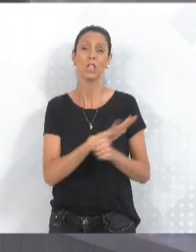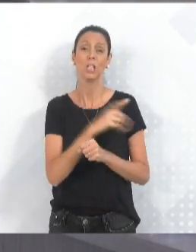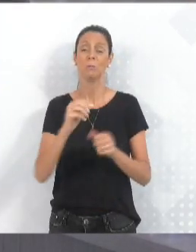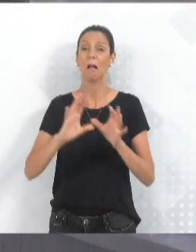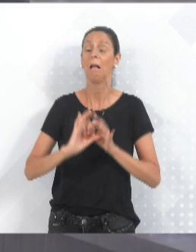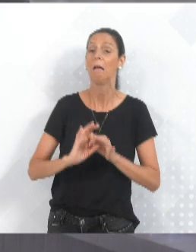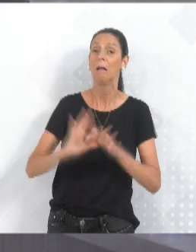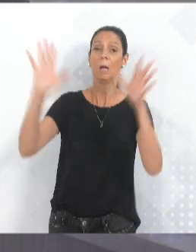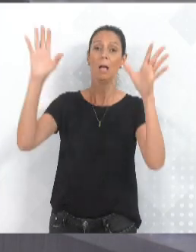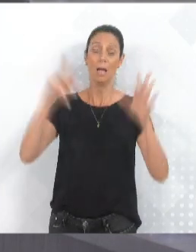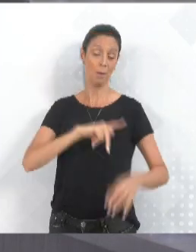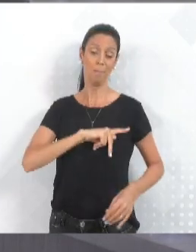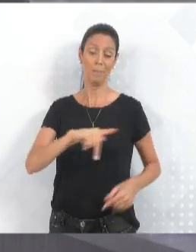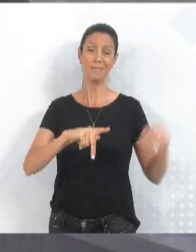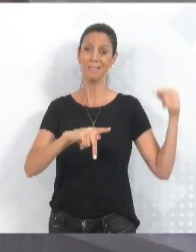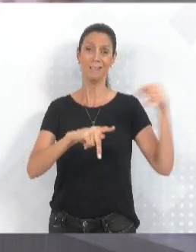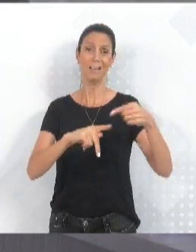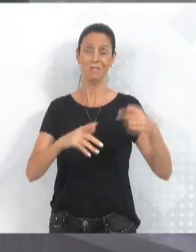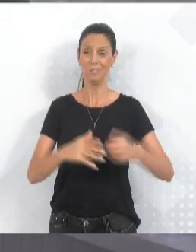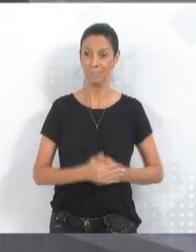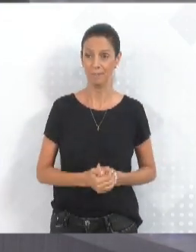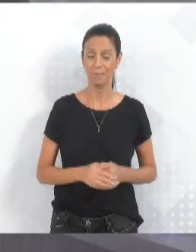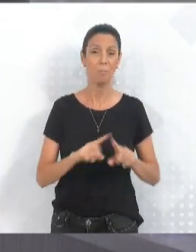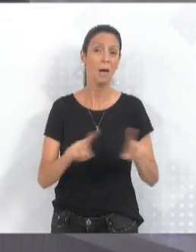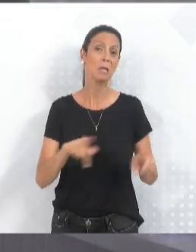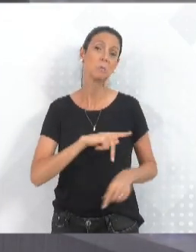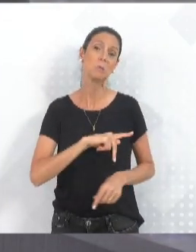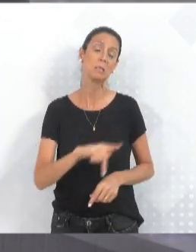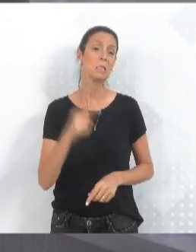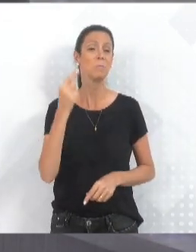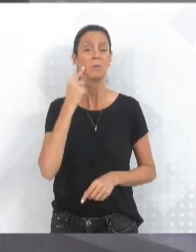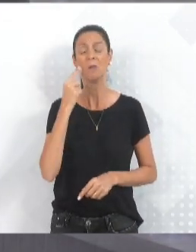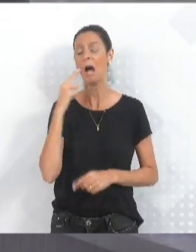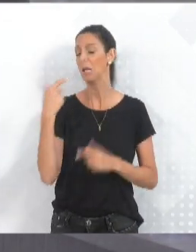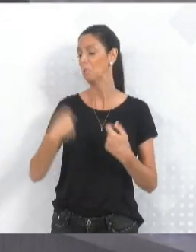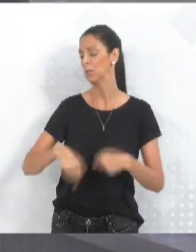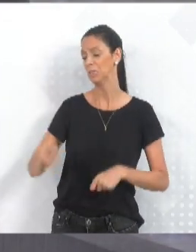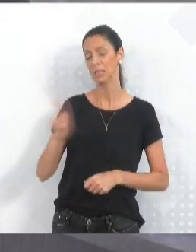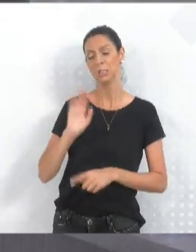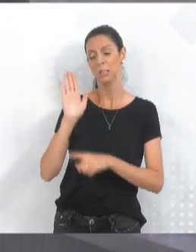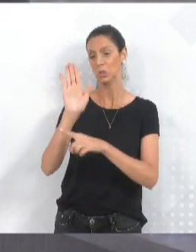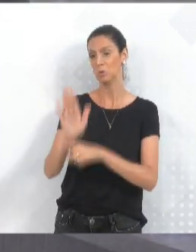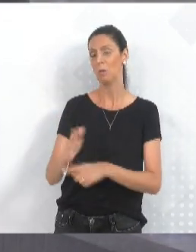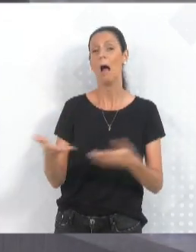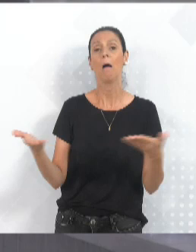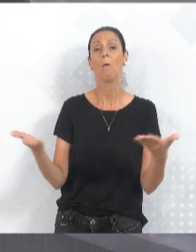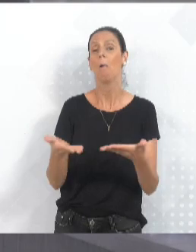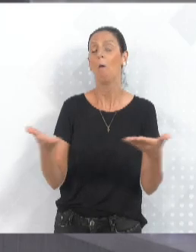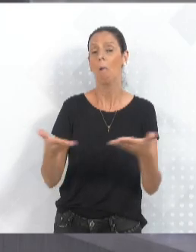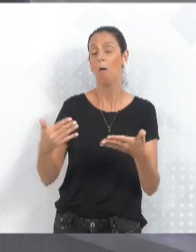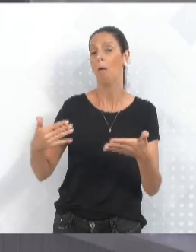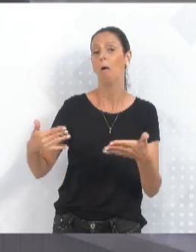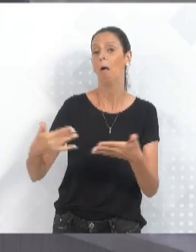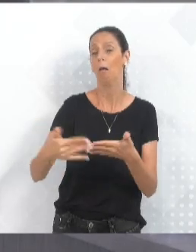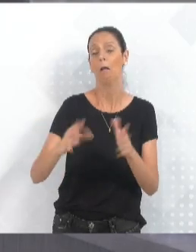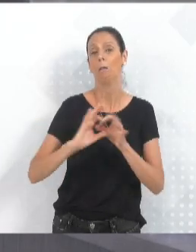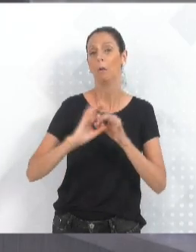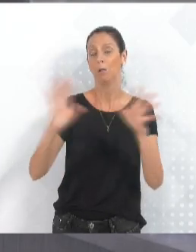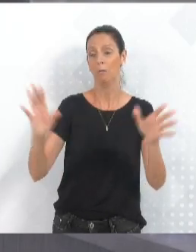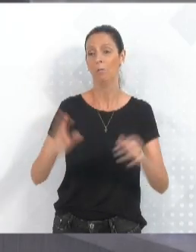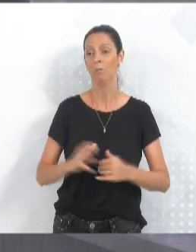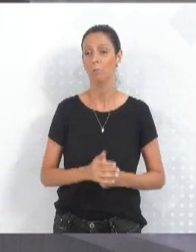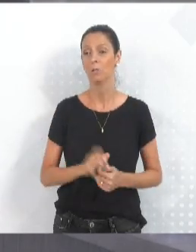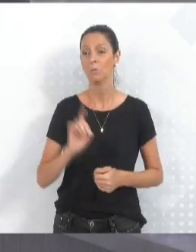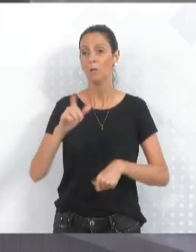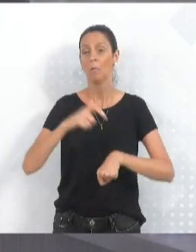liberar e ele achou que não havia necessidade de liberar tão cedo acabou liberando agora aí daqui a pouco vai liberar só